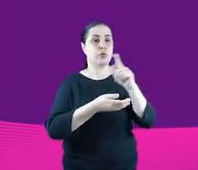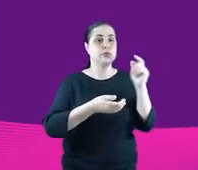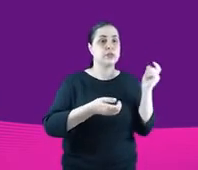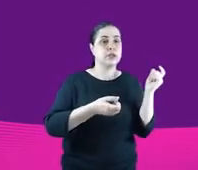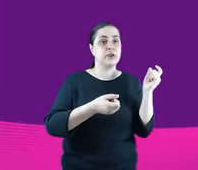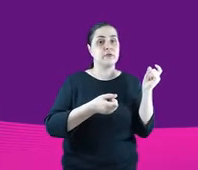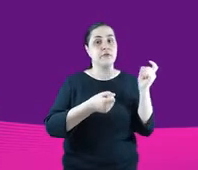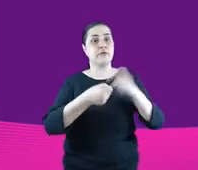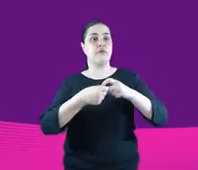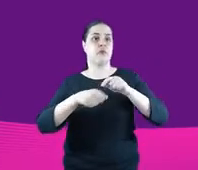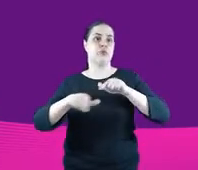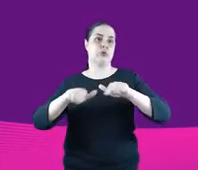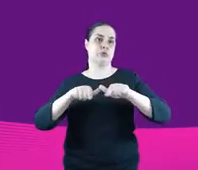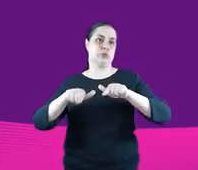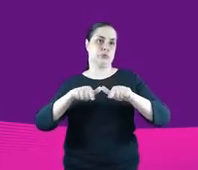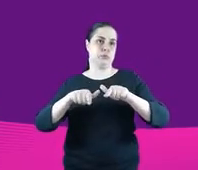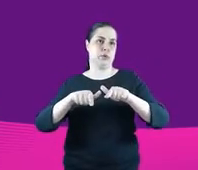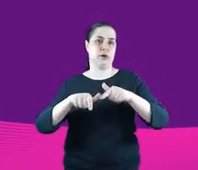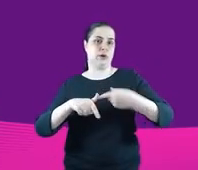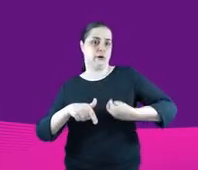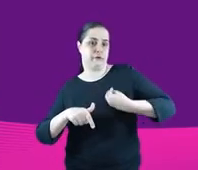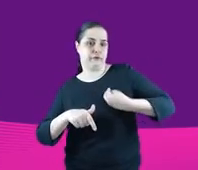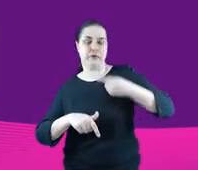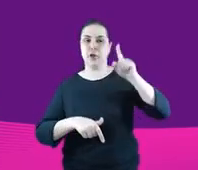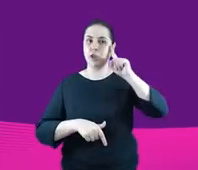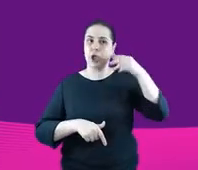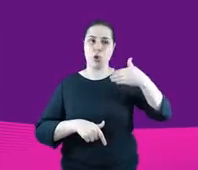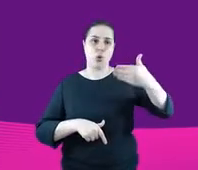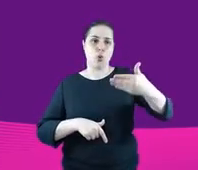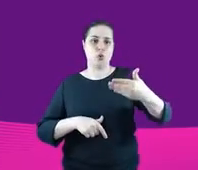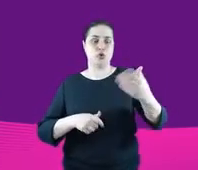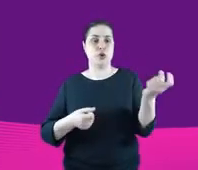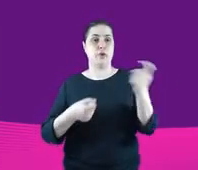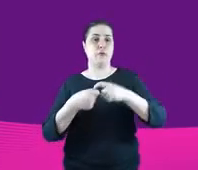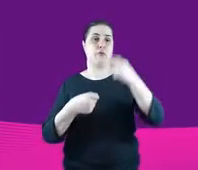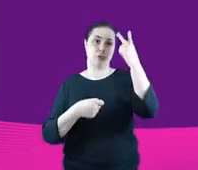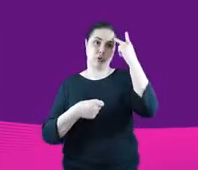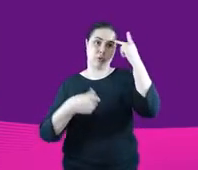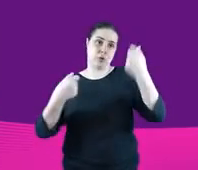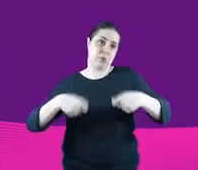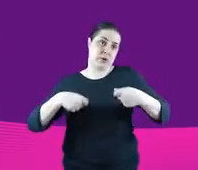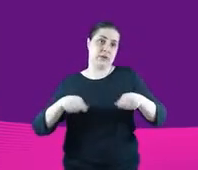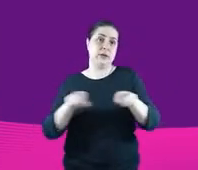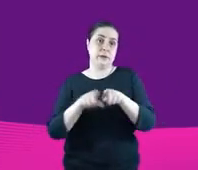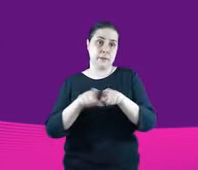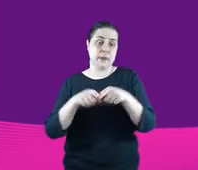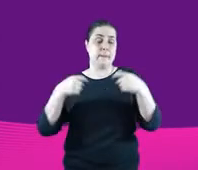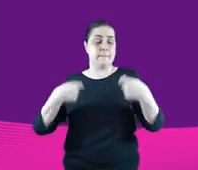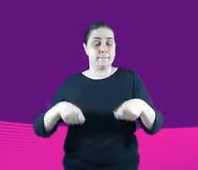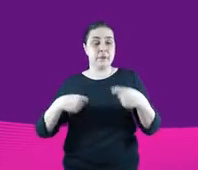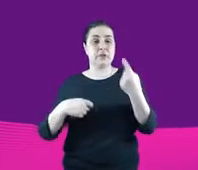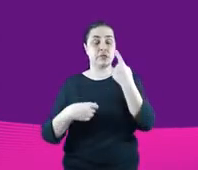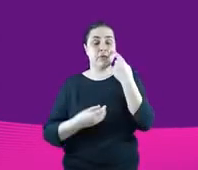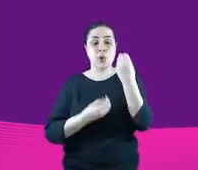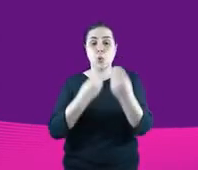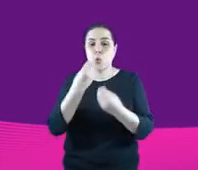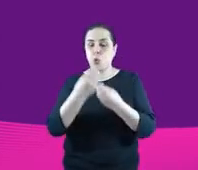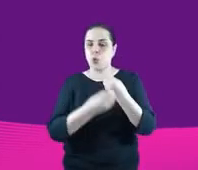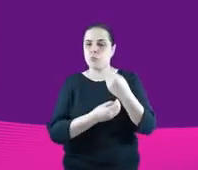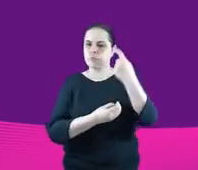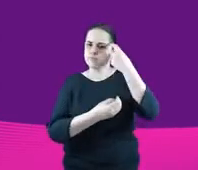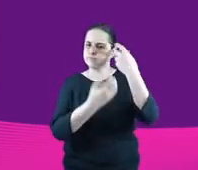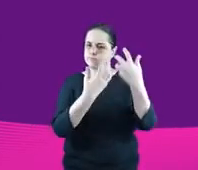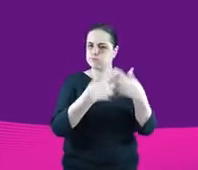visando, então, prevenção, diagnóstico precoce, tratamento e segmento racional dessas mulheres, economizando, então, os